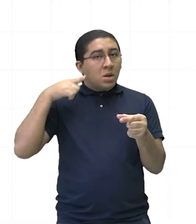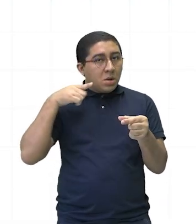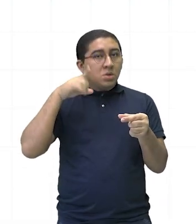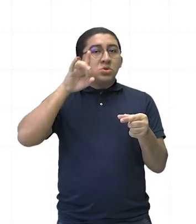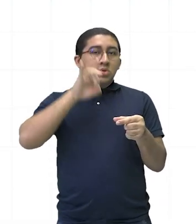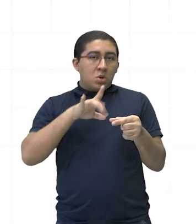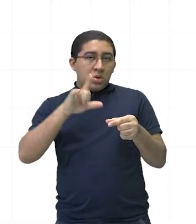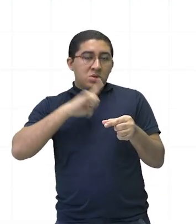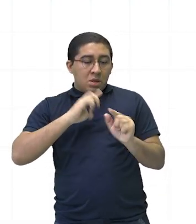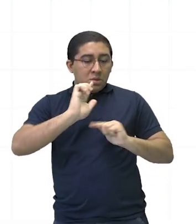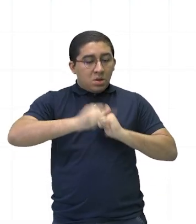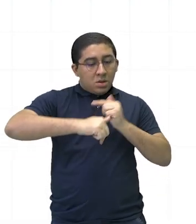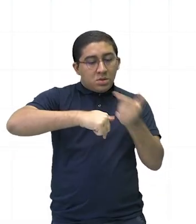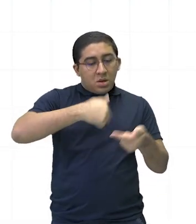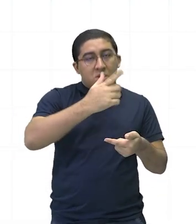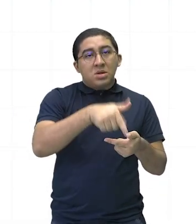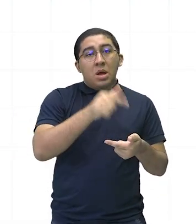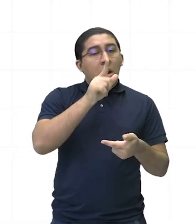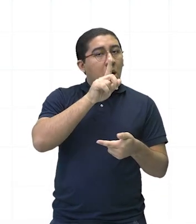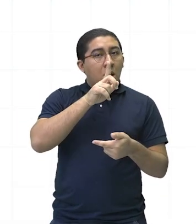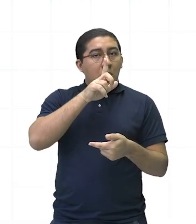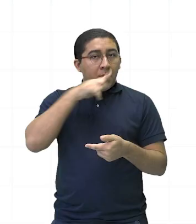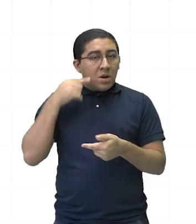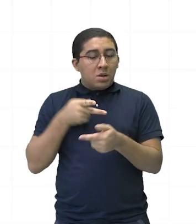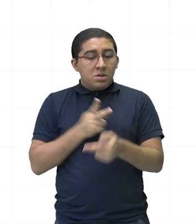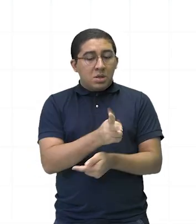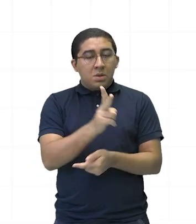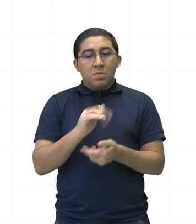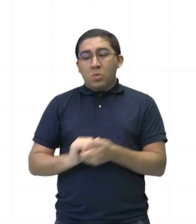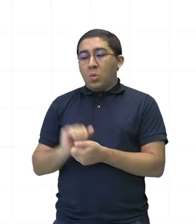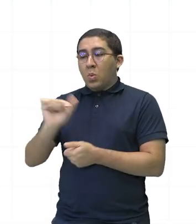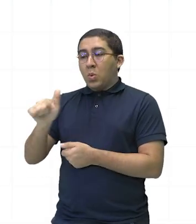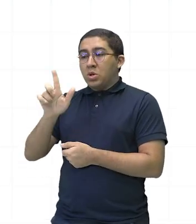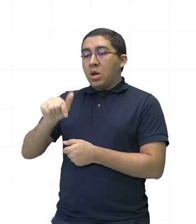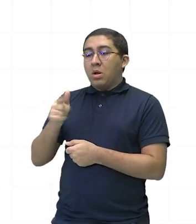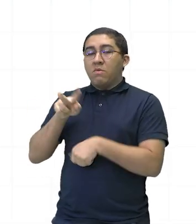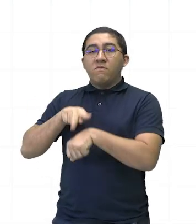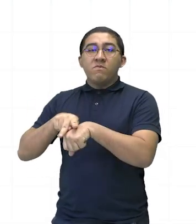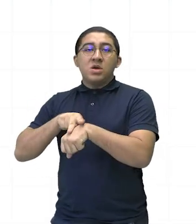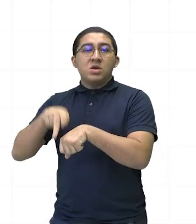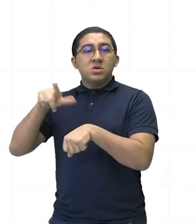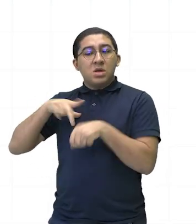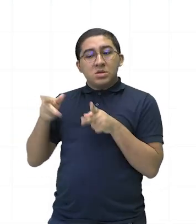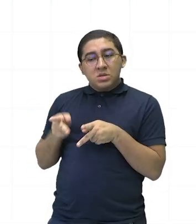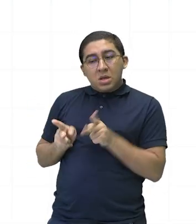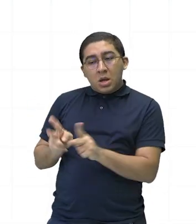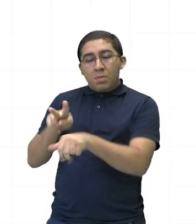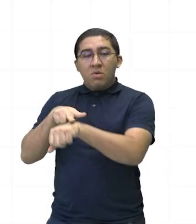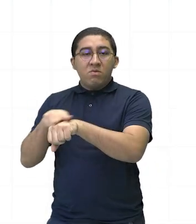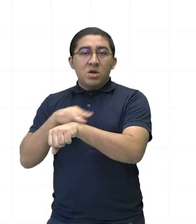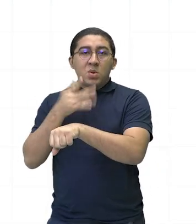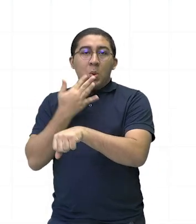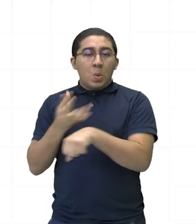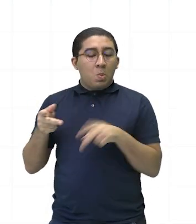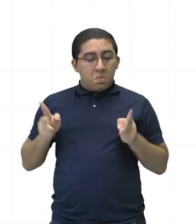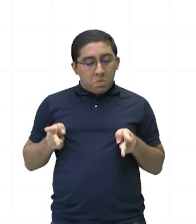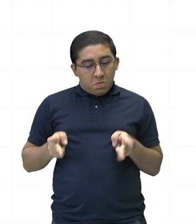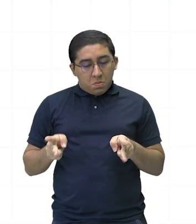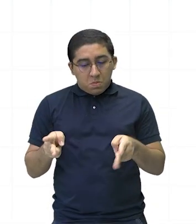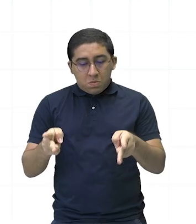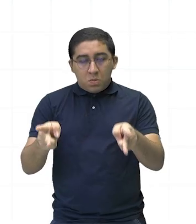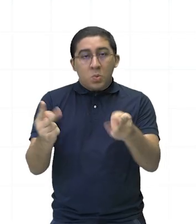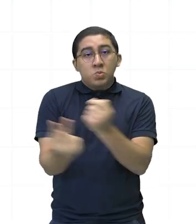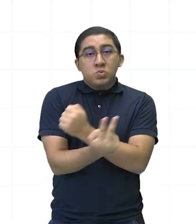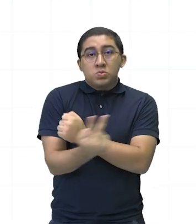sementes amarelas. O indivíduo que dava origem a sementes verdes só dava origem a indivíduos da coloração da semente verde.